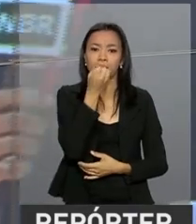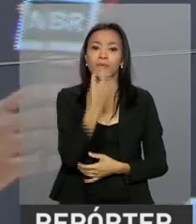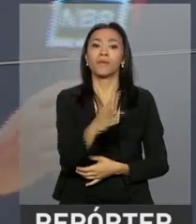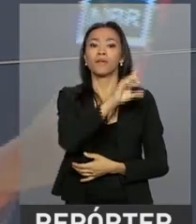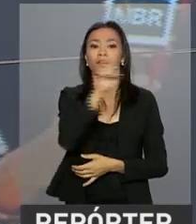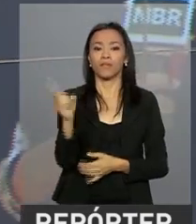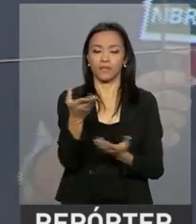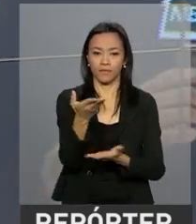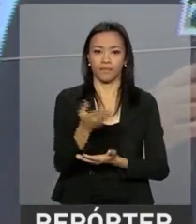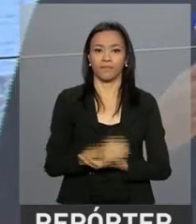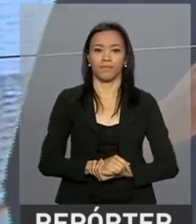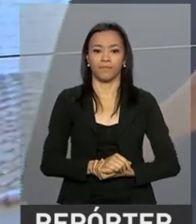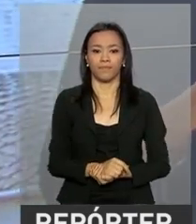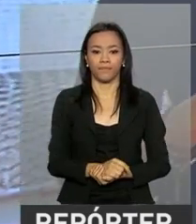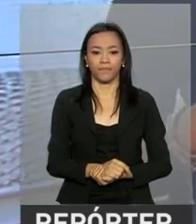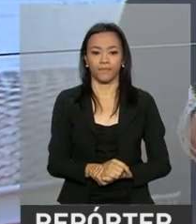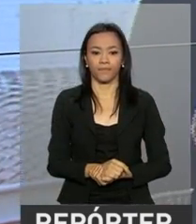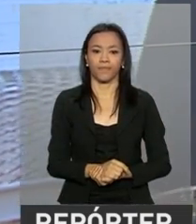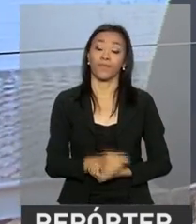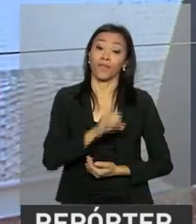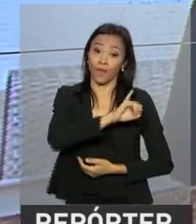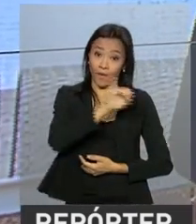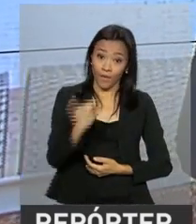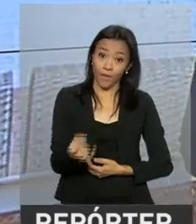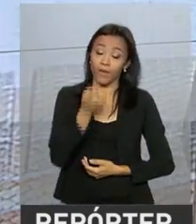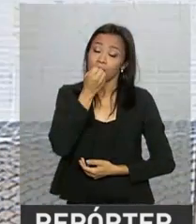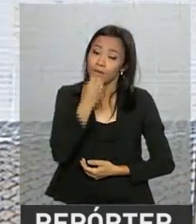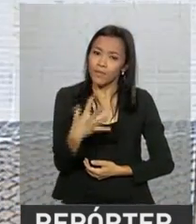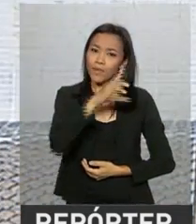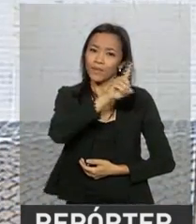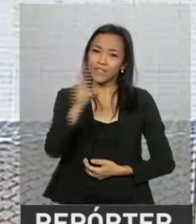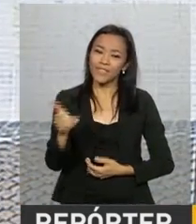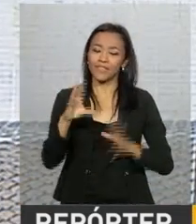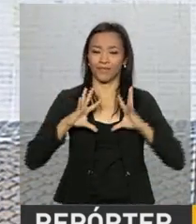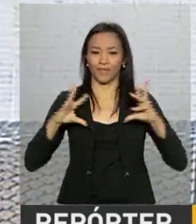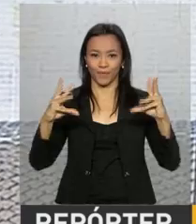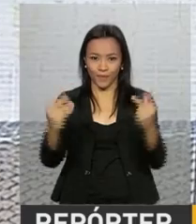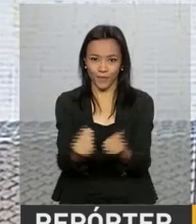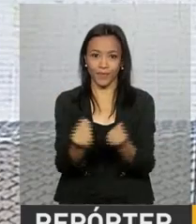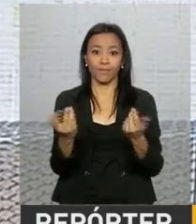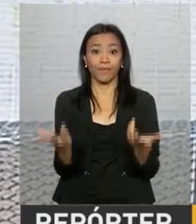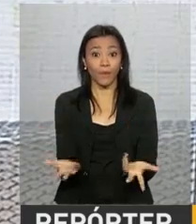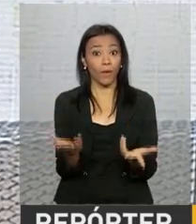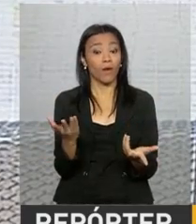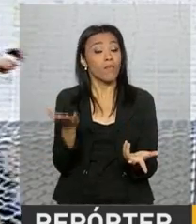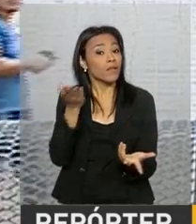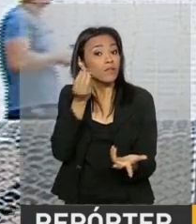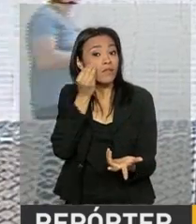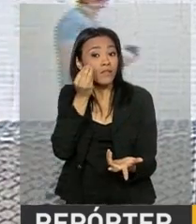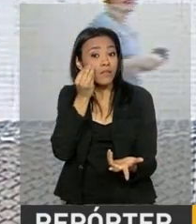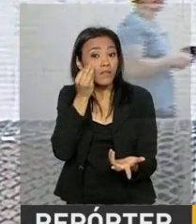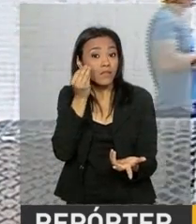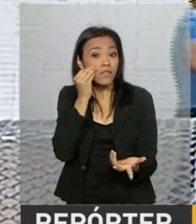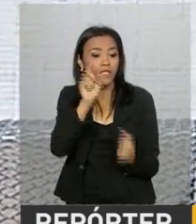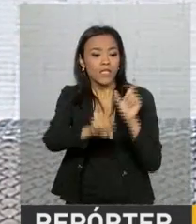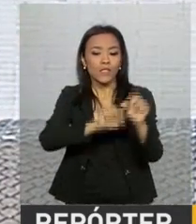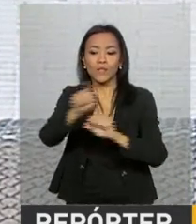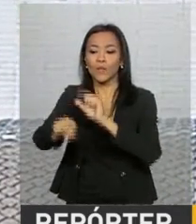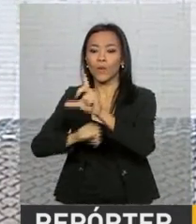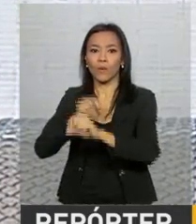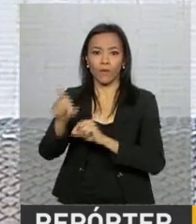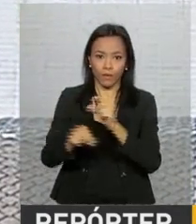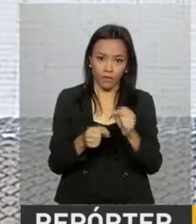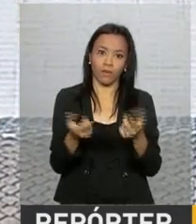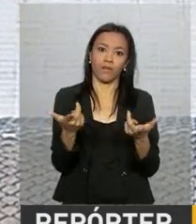você. Oi, Renata, bom dia. Um bom dia a todos. Para conferir a convocação do processo